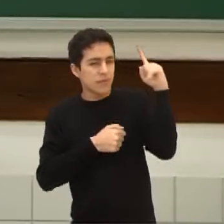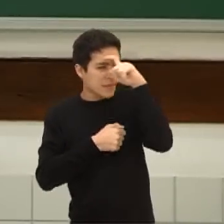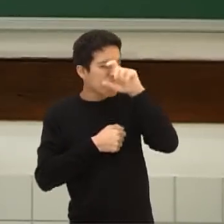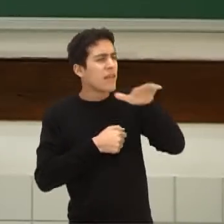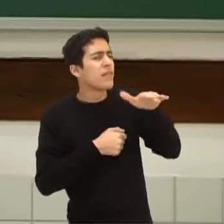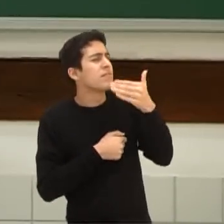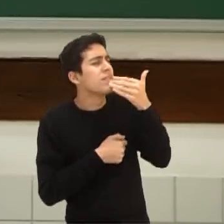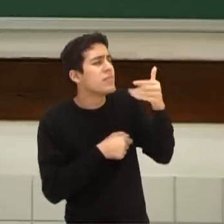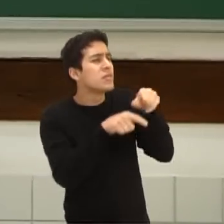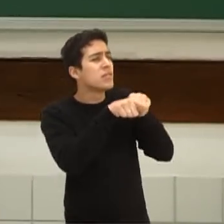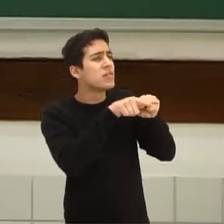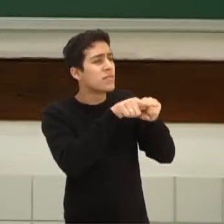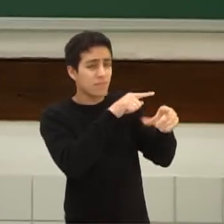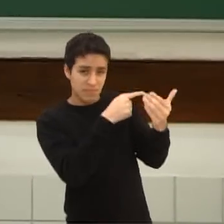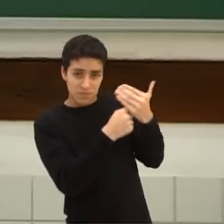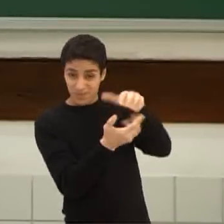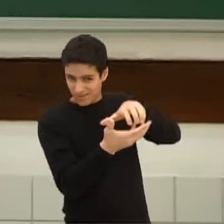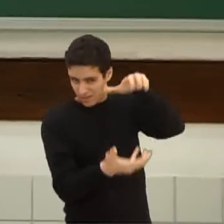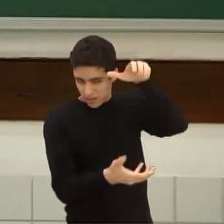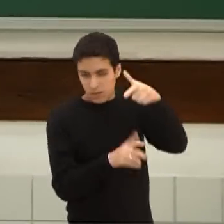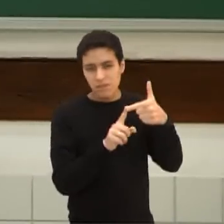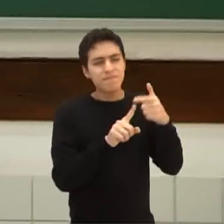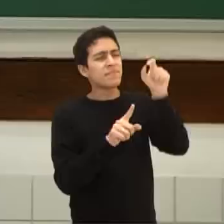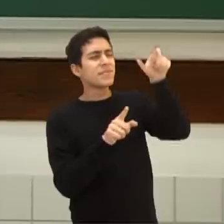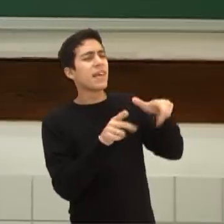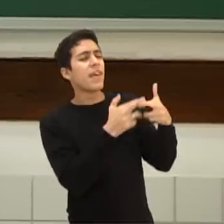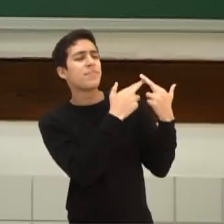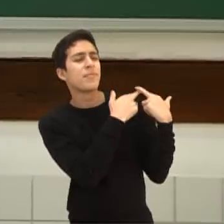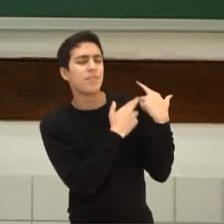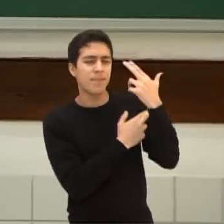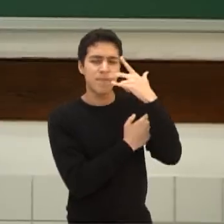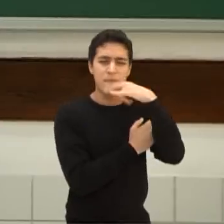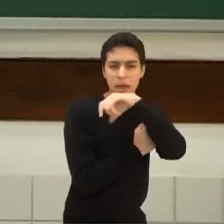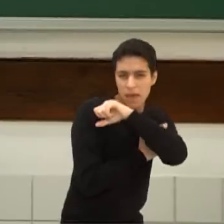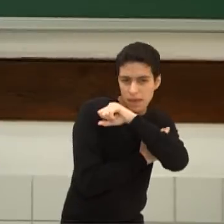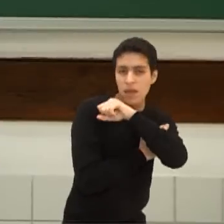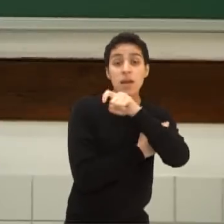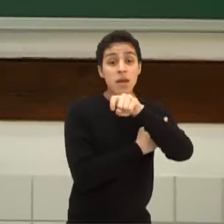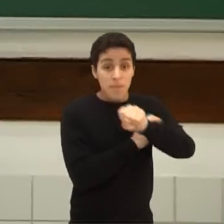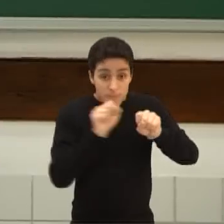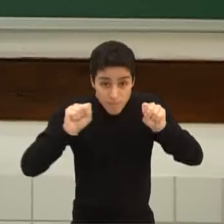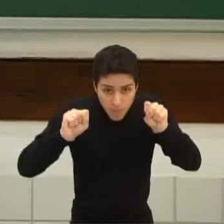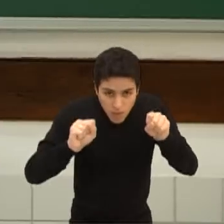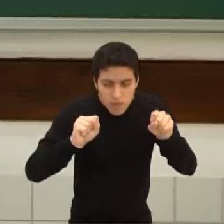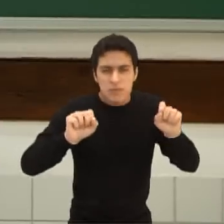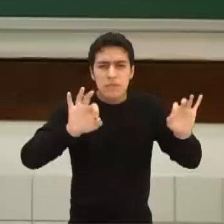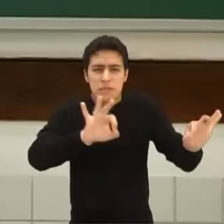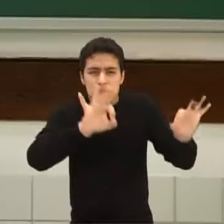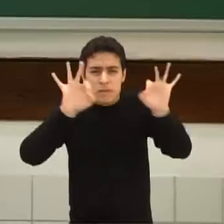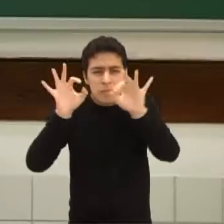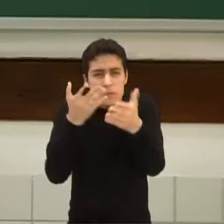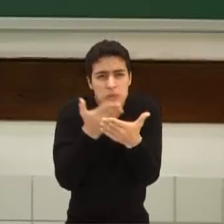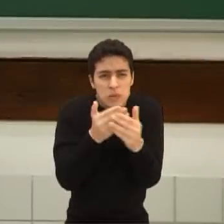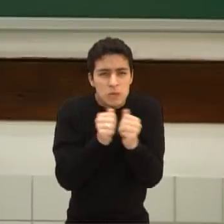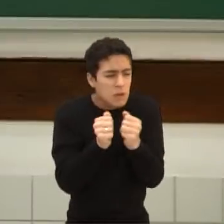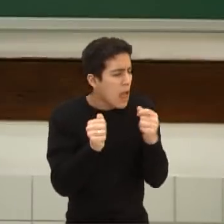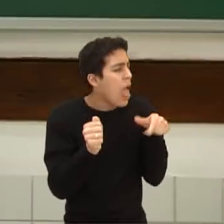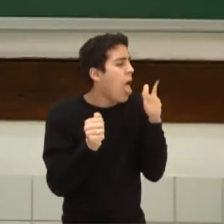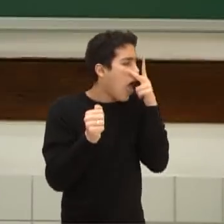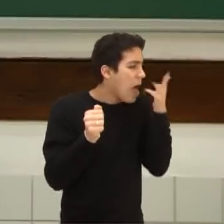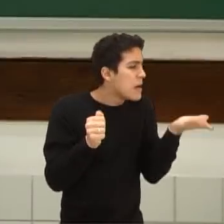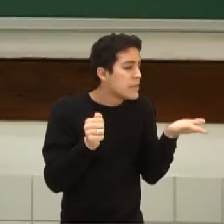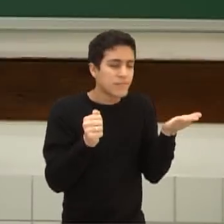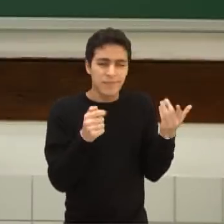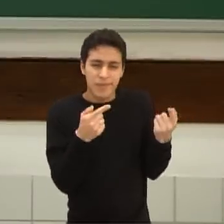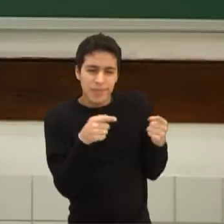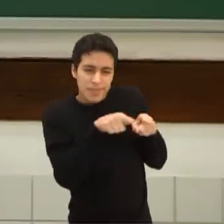ajuda, às vezes, para um irmão mais velho, para o responsável de vocês. Vocês podem assistir a aula juntos, passar um tempo